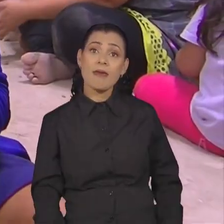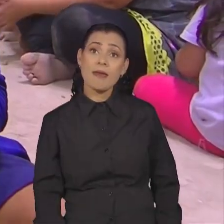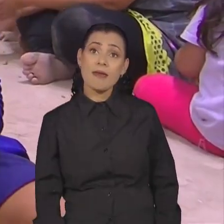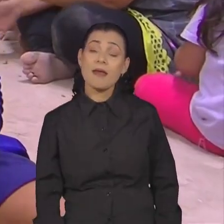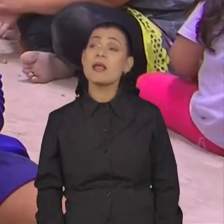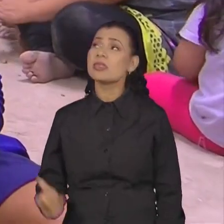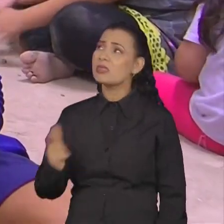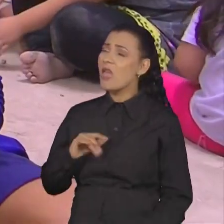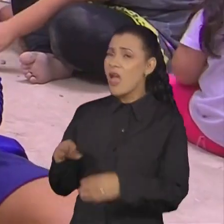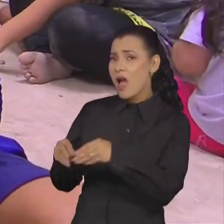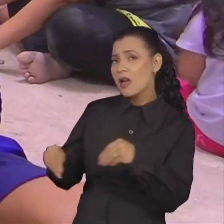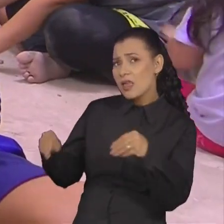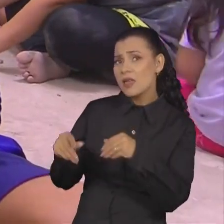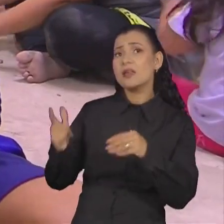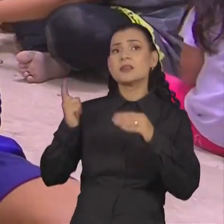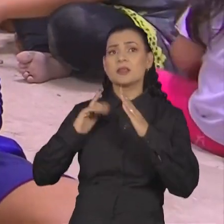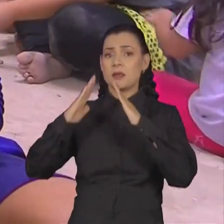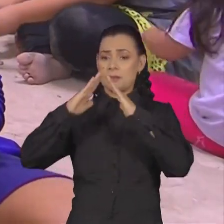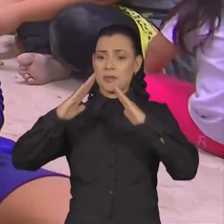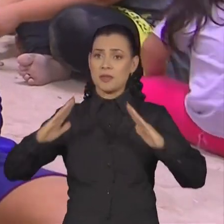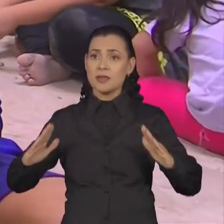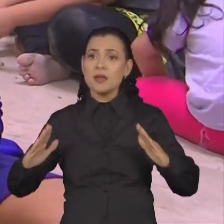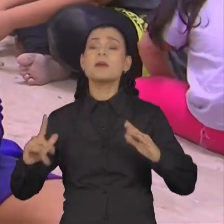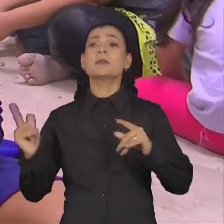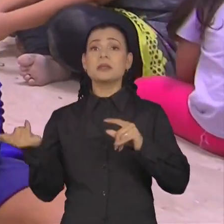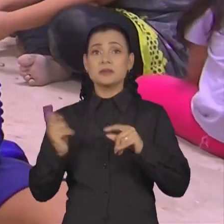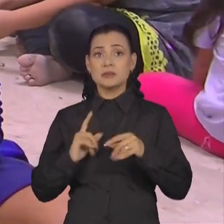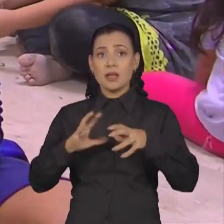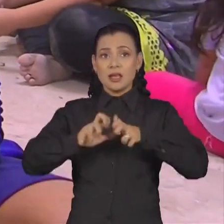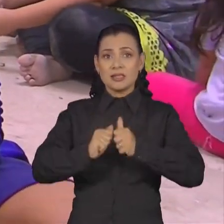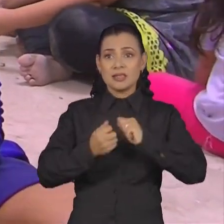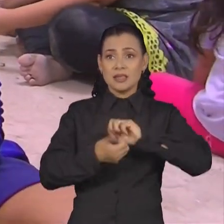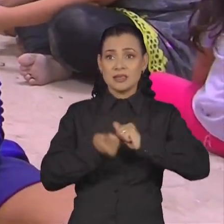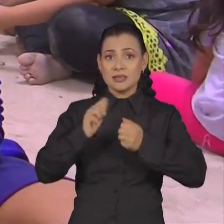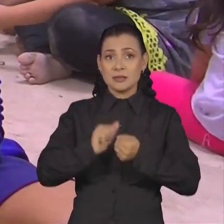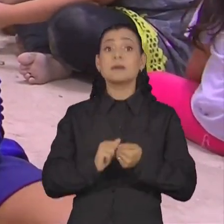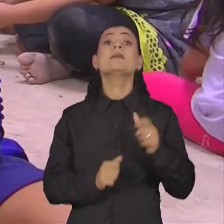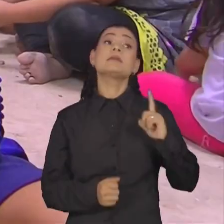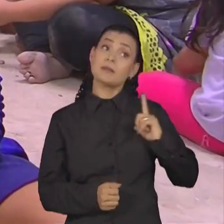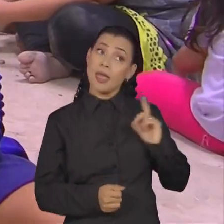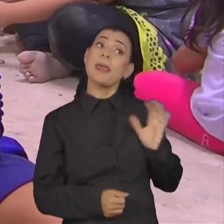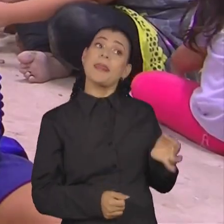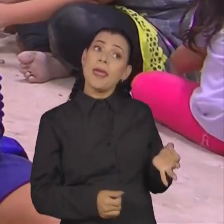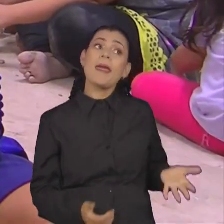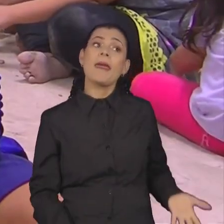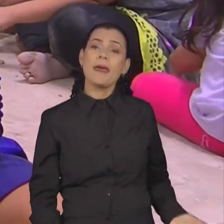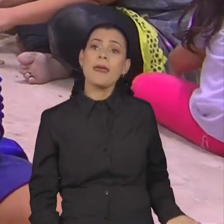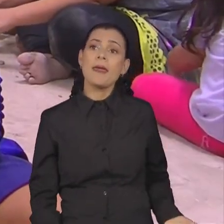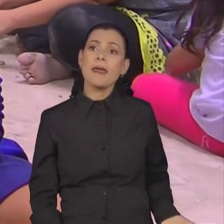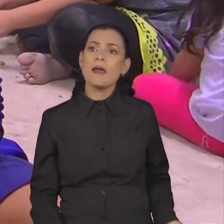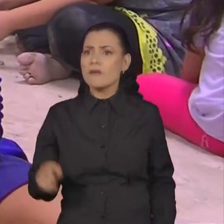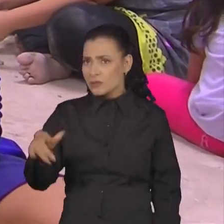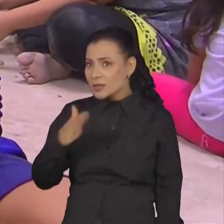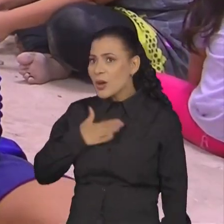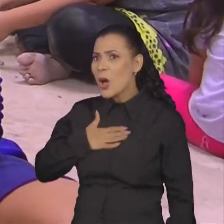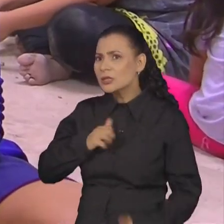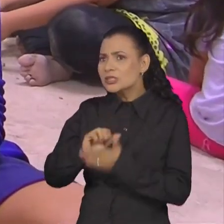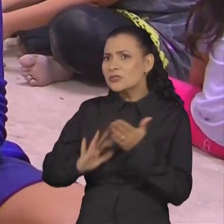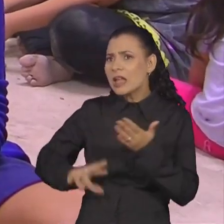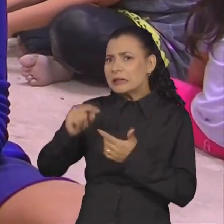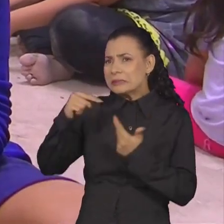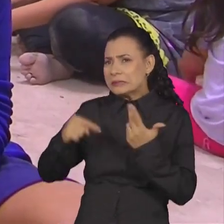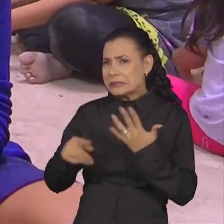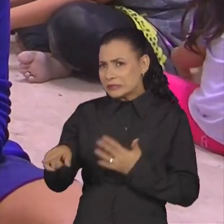Tem areia, tem pirâmide. Eu vi que também tem argila? Tem, né? E você gosta desse tipo de atividade